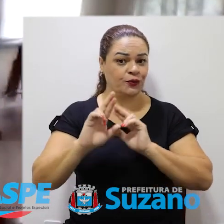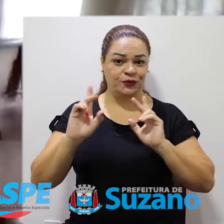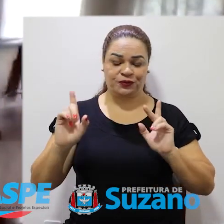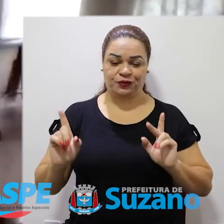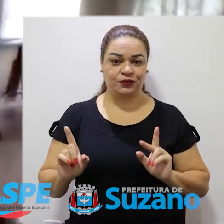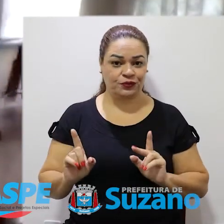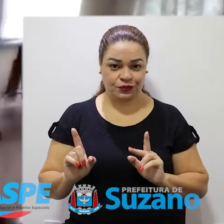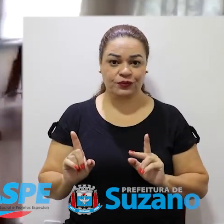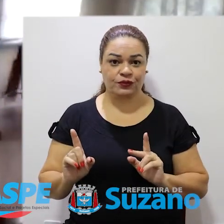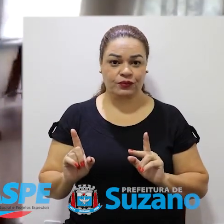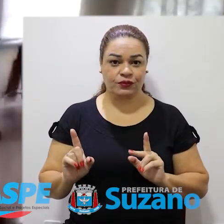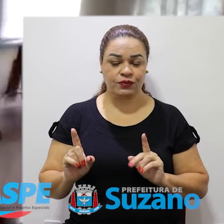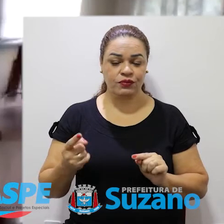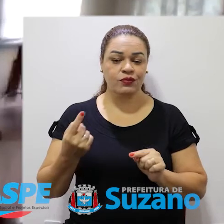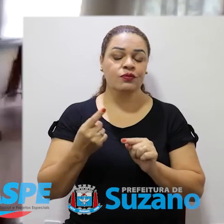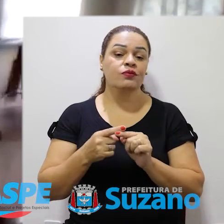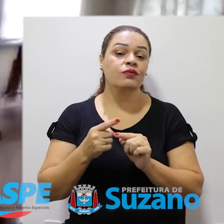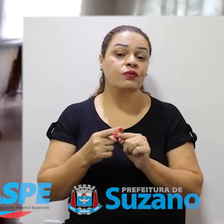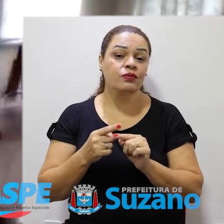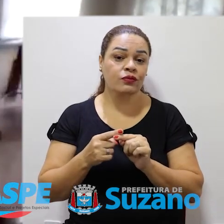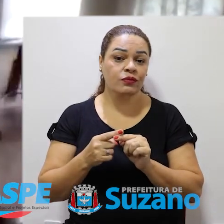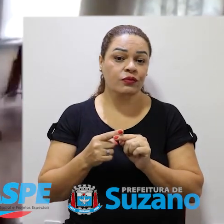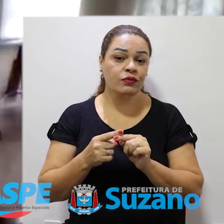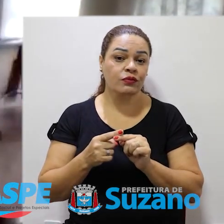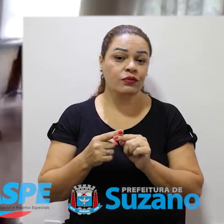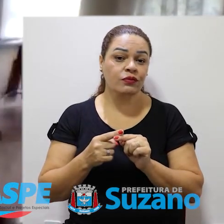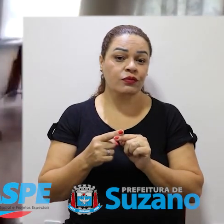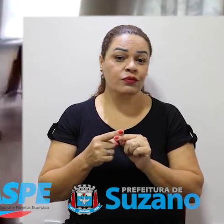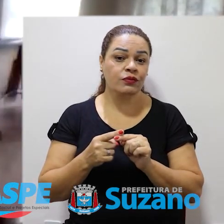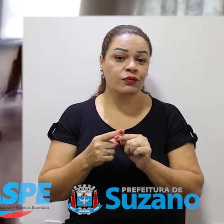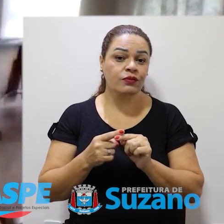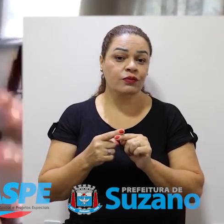é uma constituição de quem está